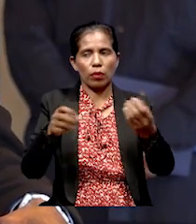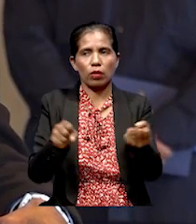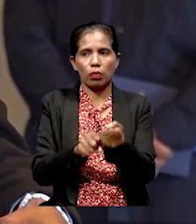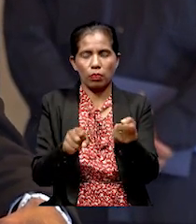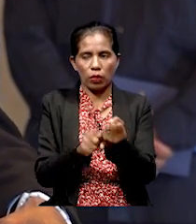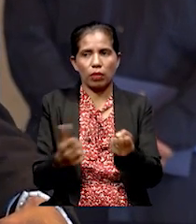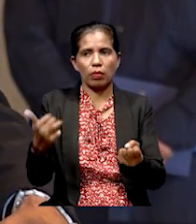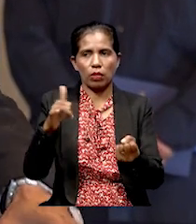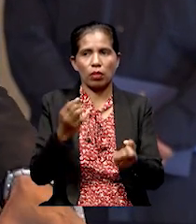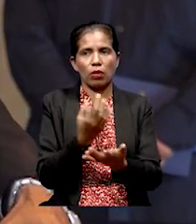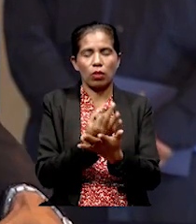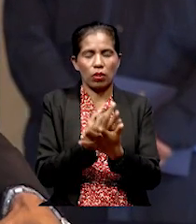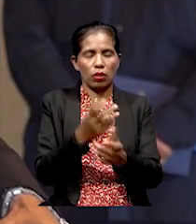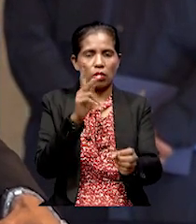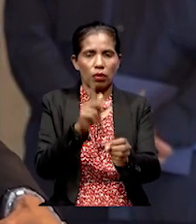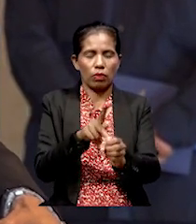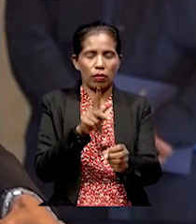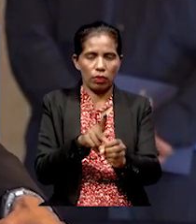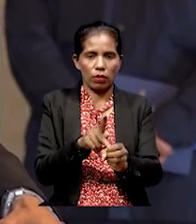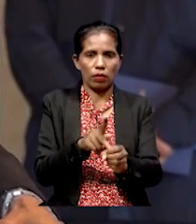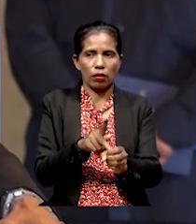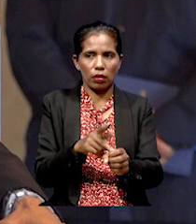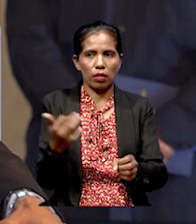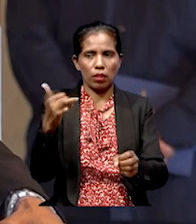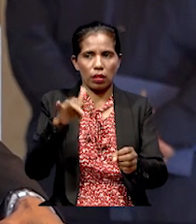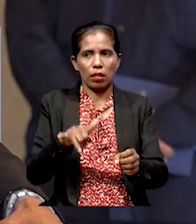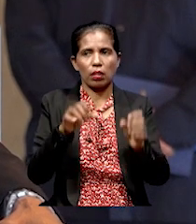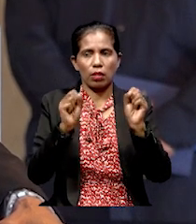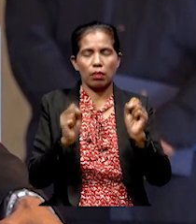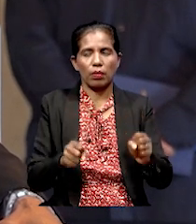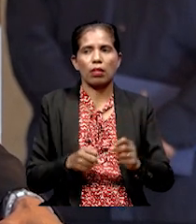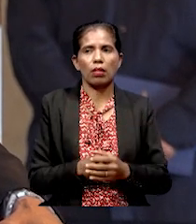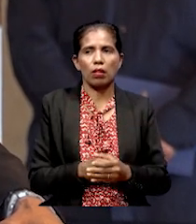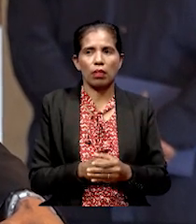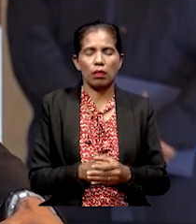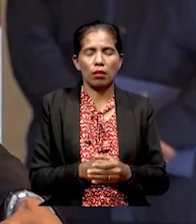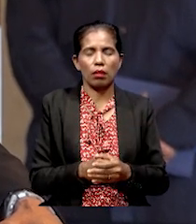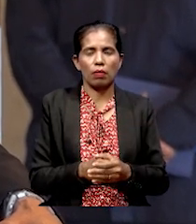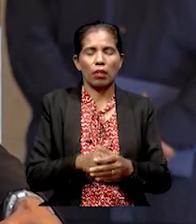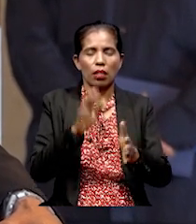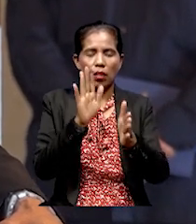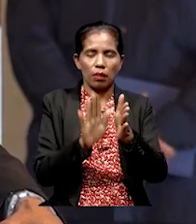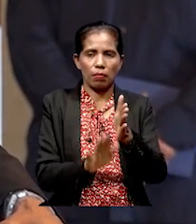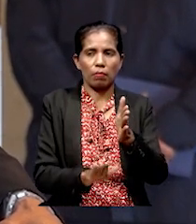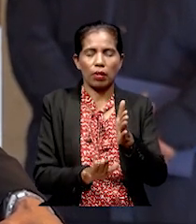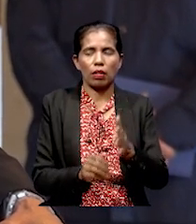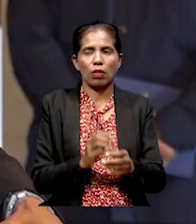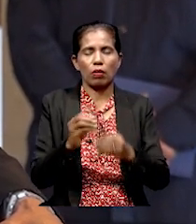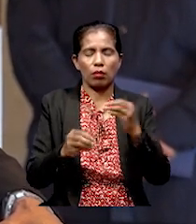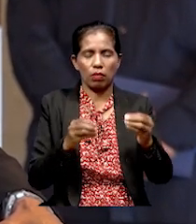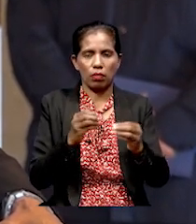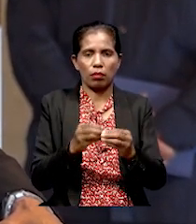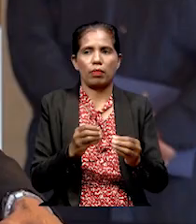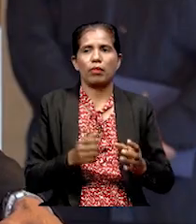ser for subsídio, for apoio, uma casa, mas ser para que seja, ele minimiza, né, peso quando vai